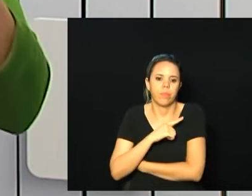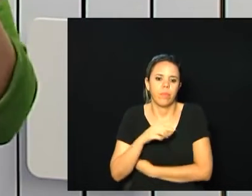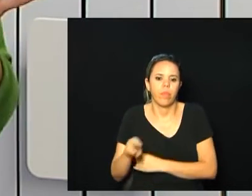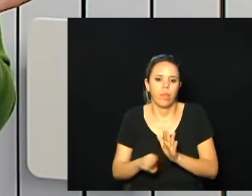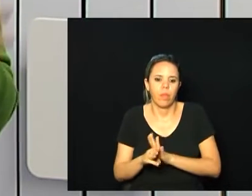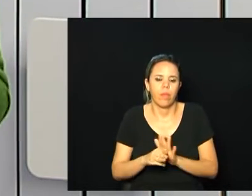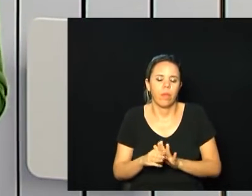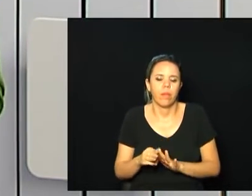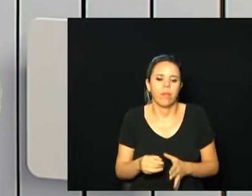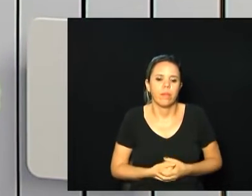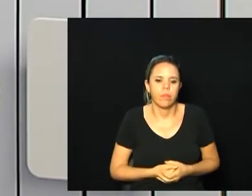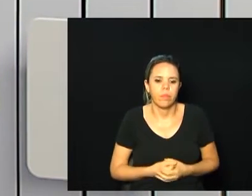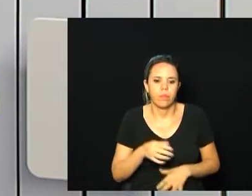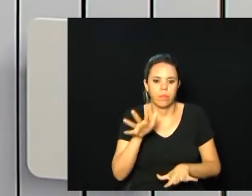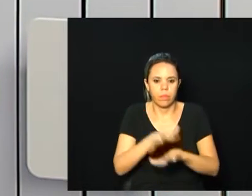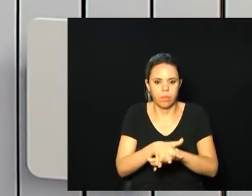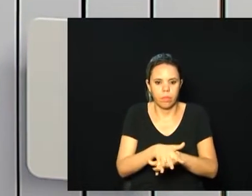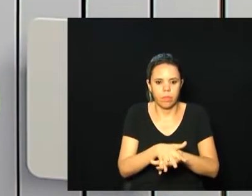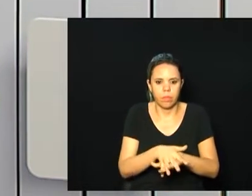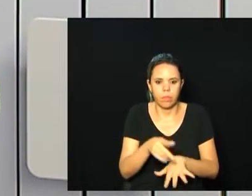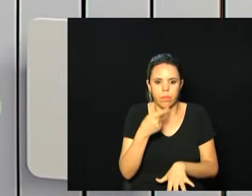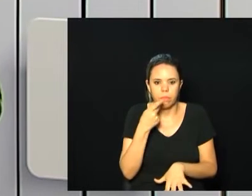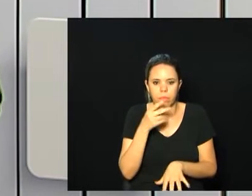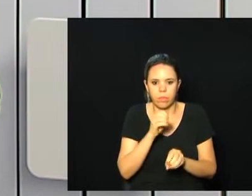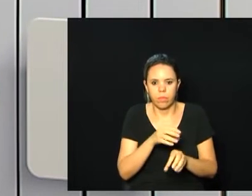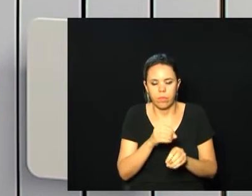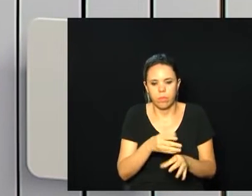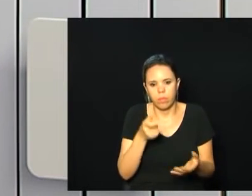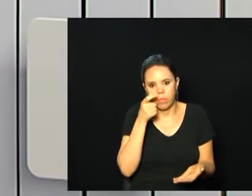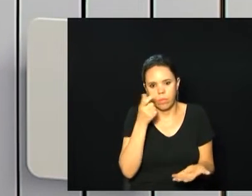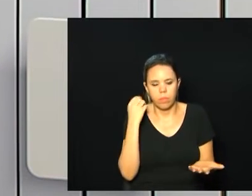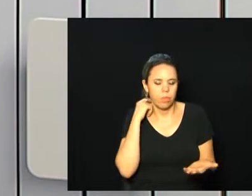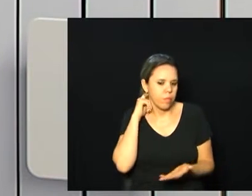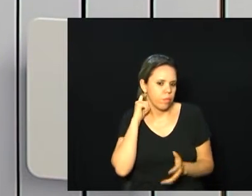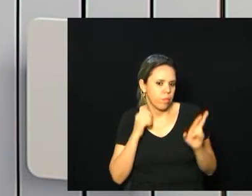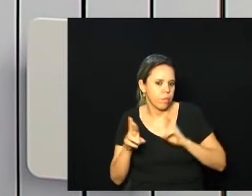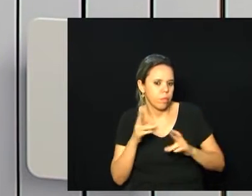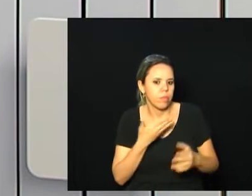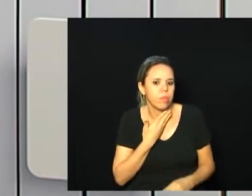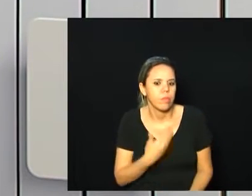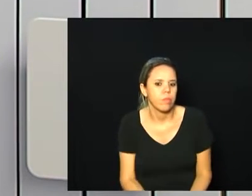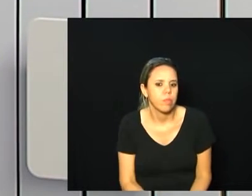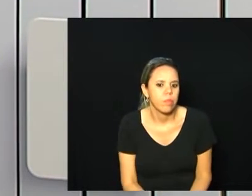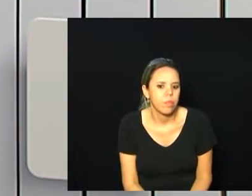bem inovador e inclusivo quando se fala em ensino. Então vamos agora conferir esse bate-papo.